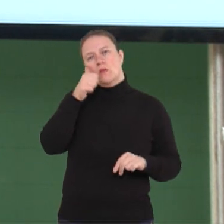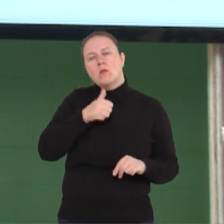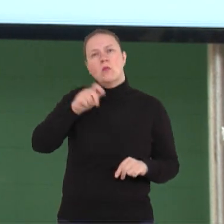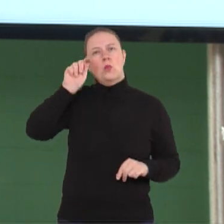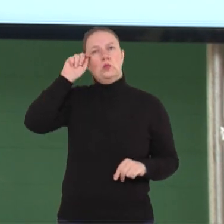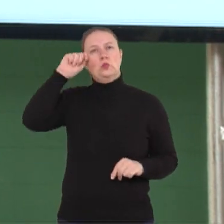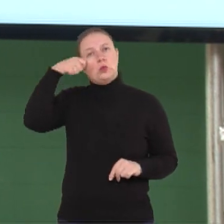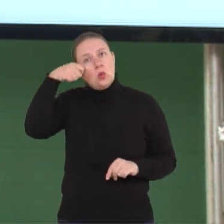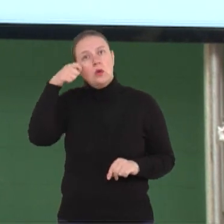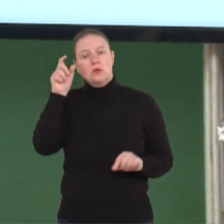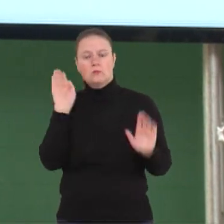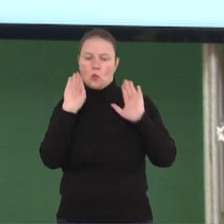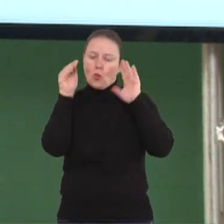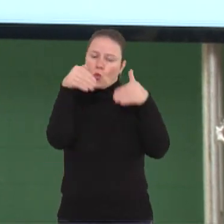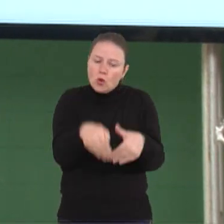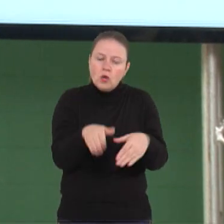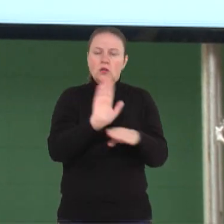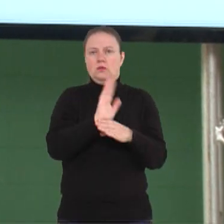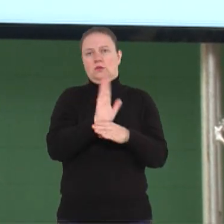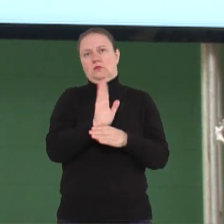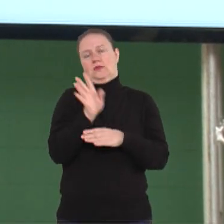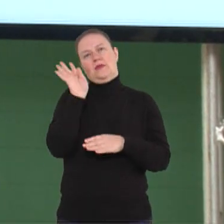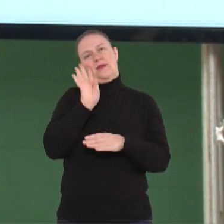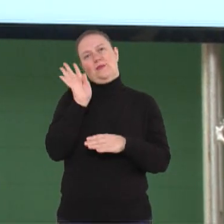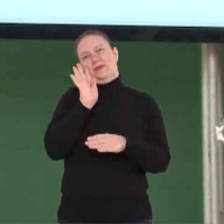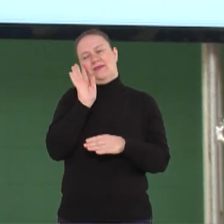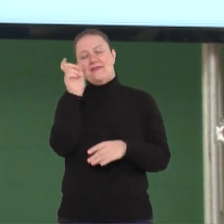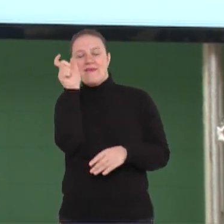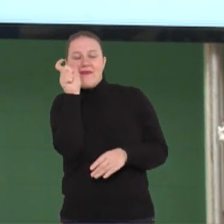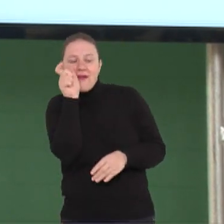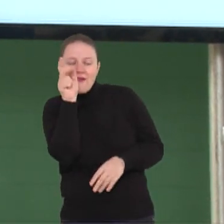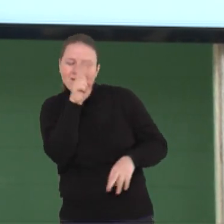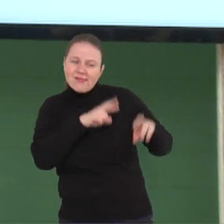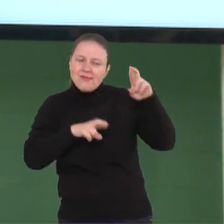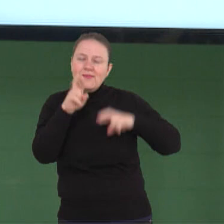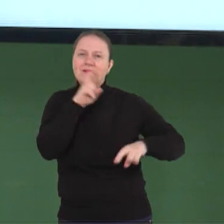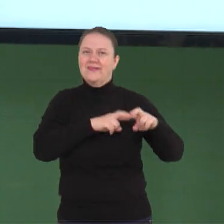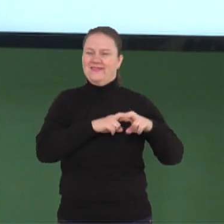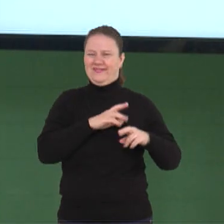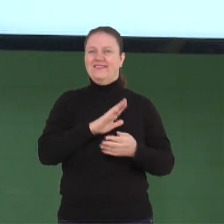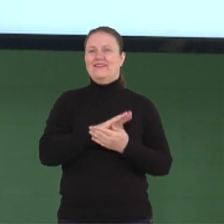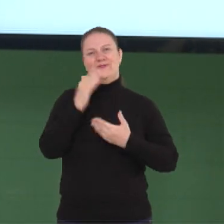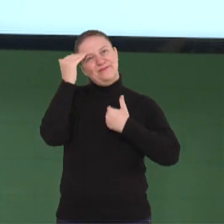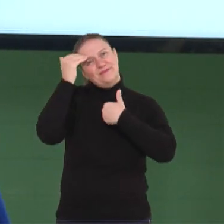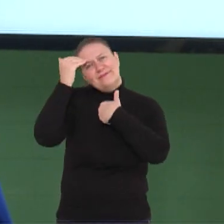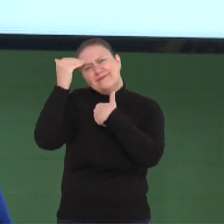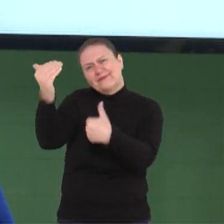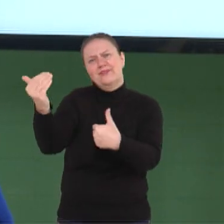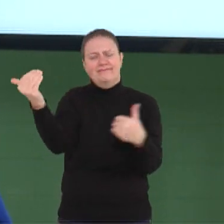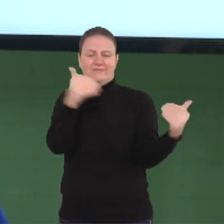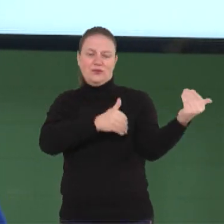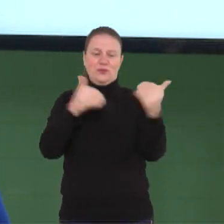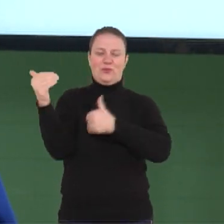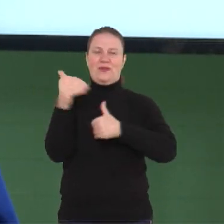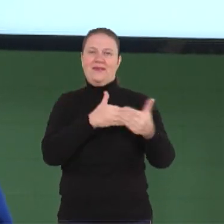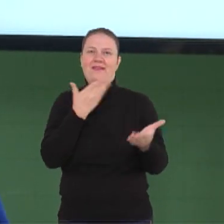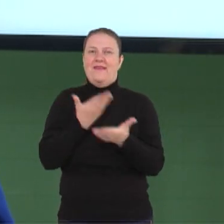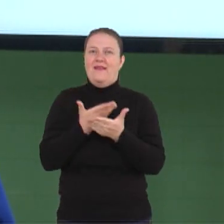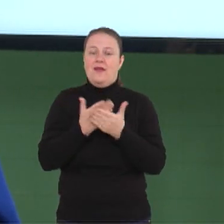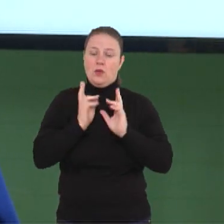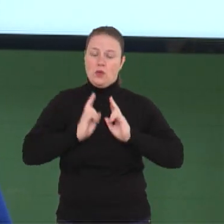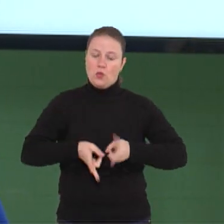sobre o filme, né? Então, acho que é bem legal você dar uma conferida lá, tá bom? Muito obrigada por estar aqui comigo.